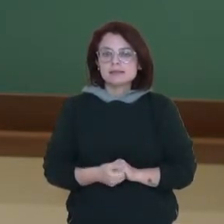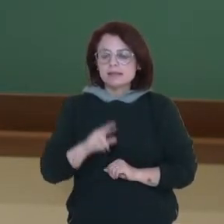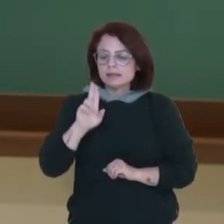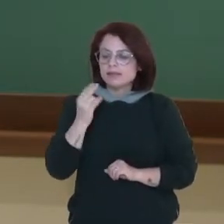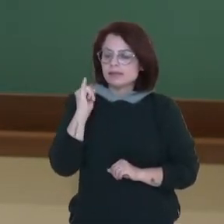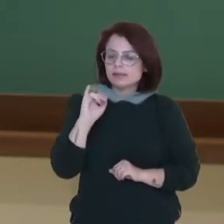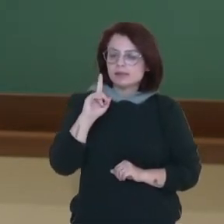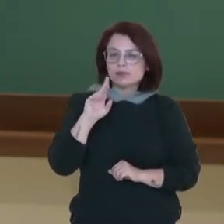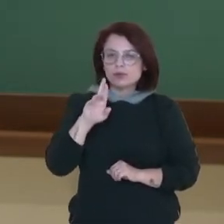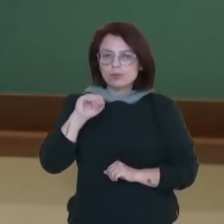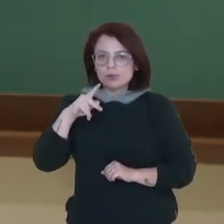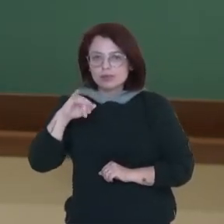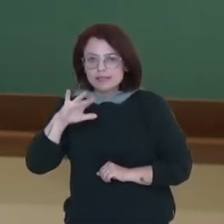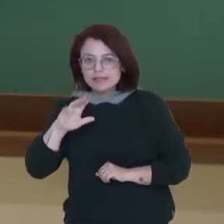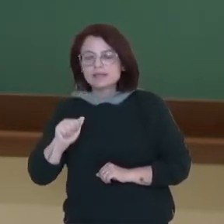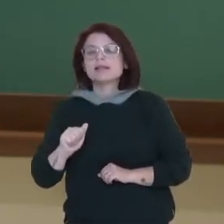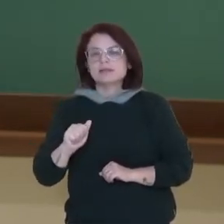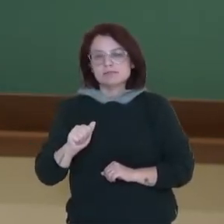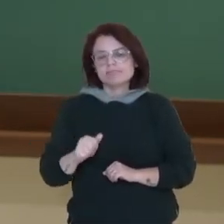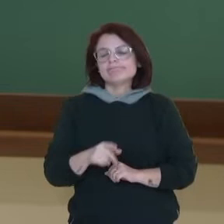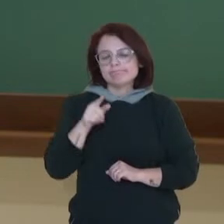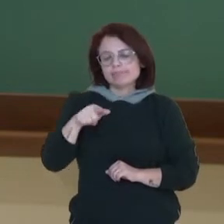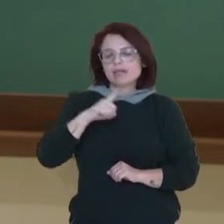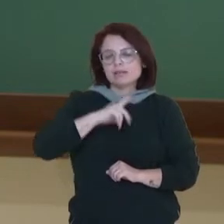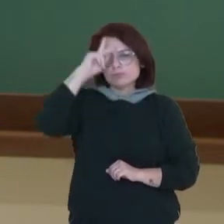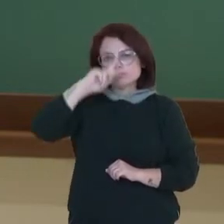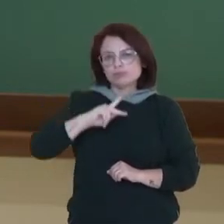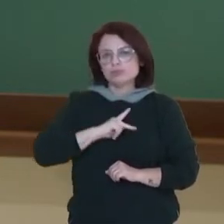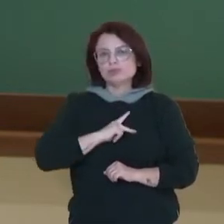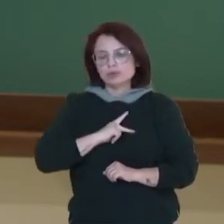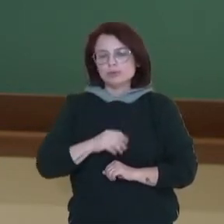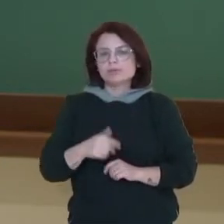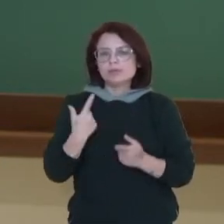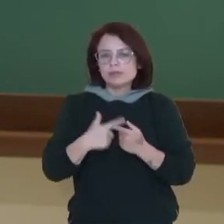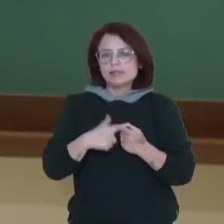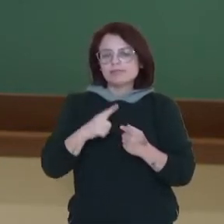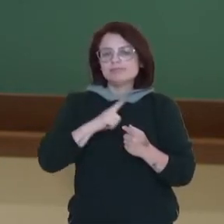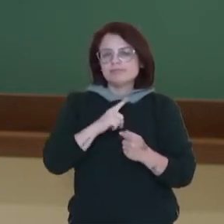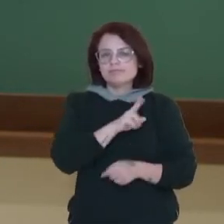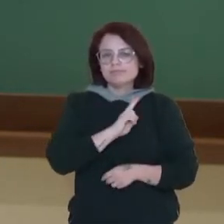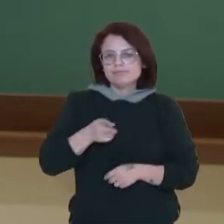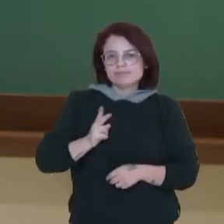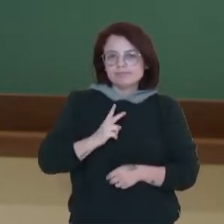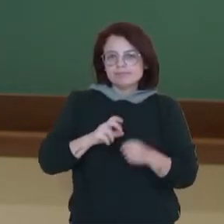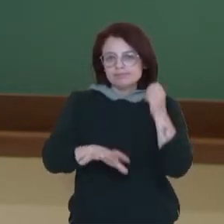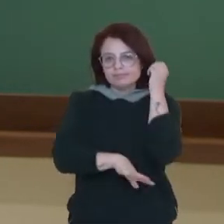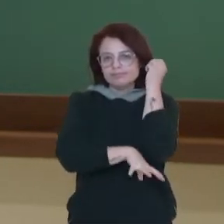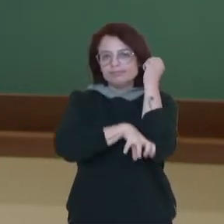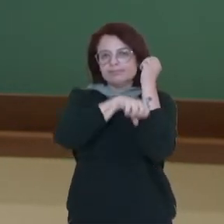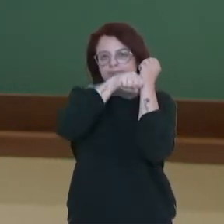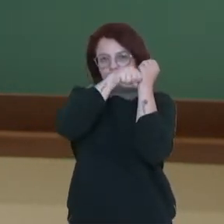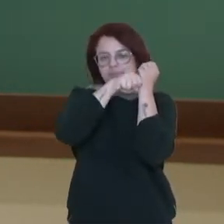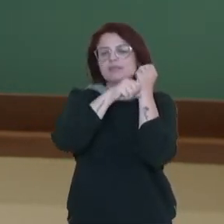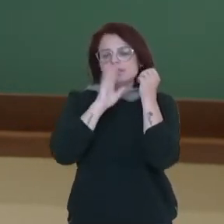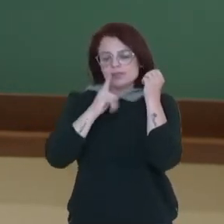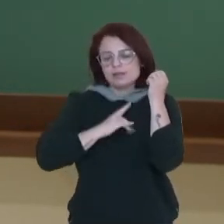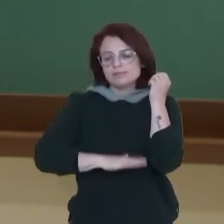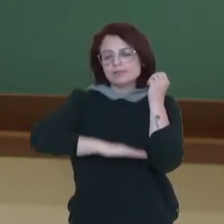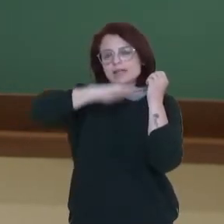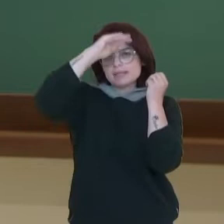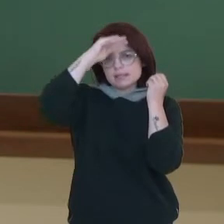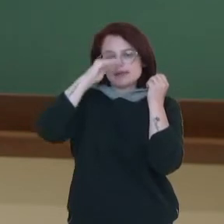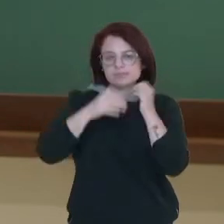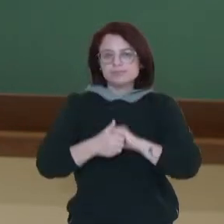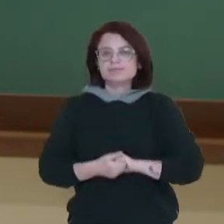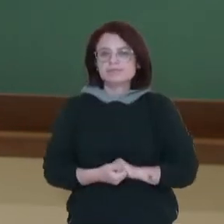hidroponia em si, ela é o suficiente, né? Todo nutriente que é dado para a planta através da raiz já é o suficiente para ela crescer de